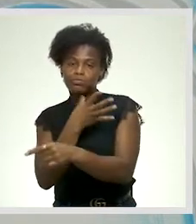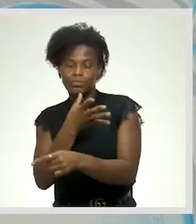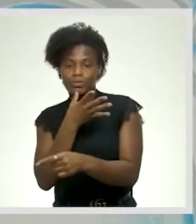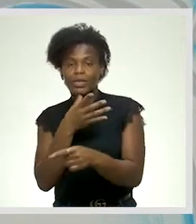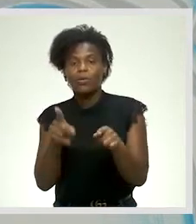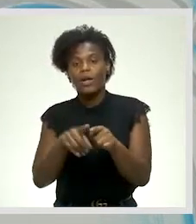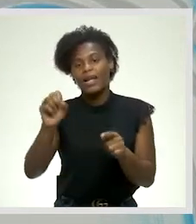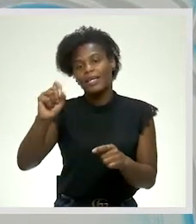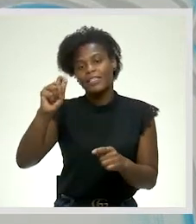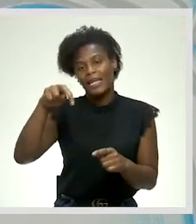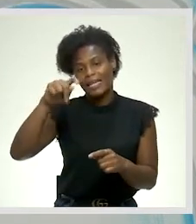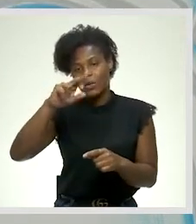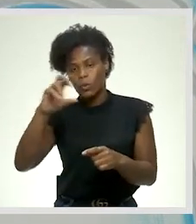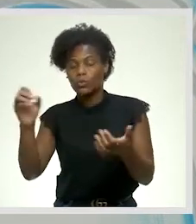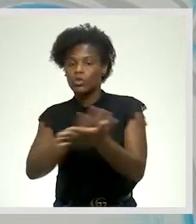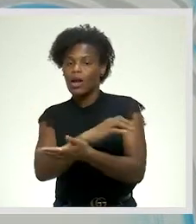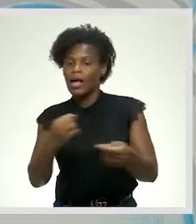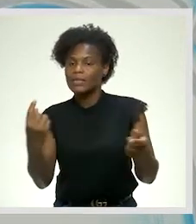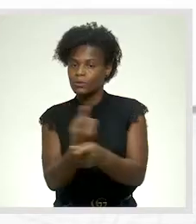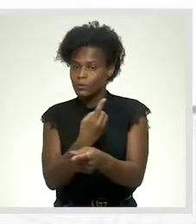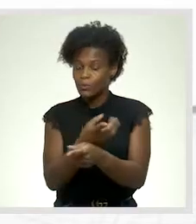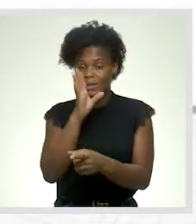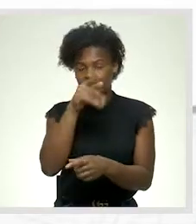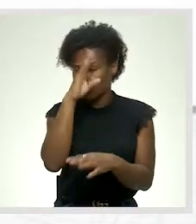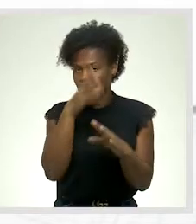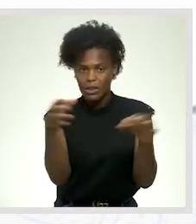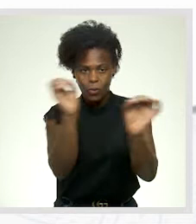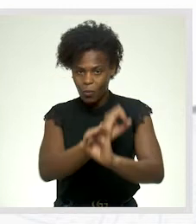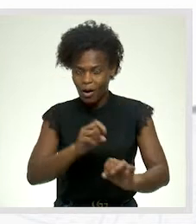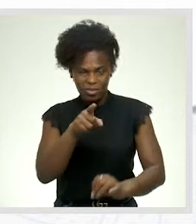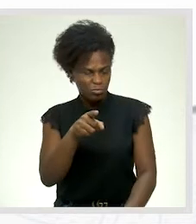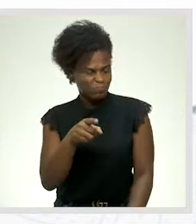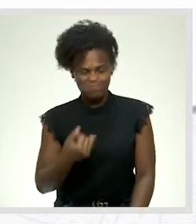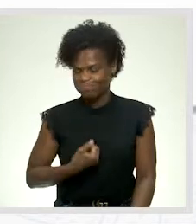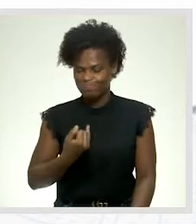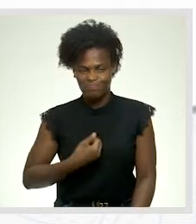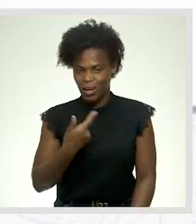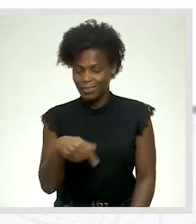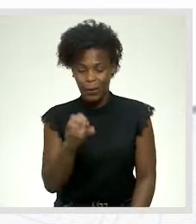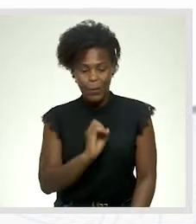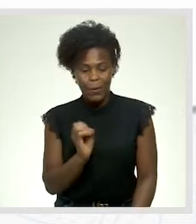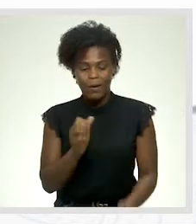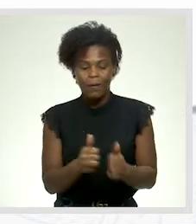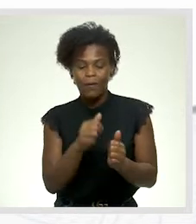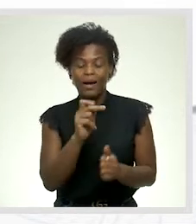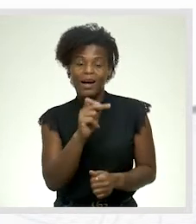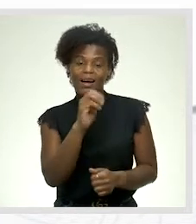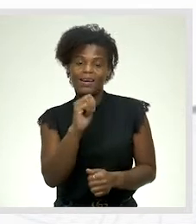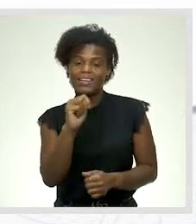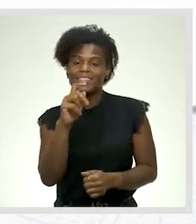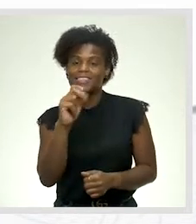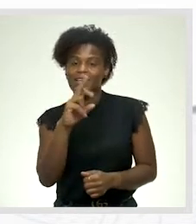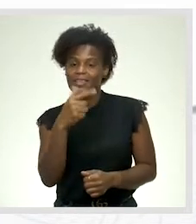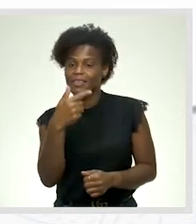género jornalístico. Se isso não acontece, você não se identifica com a assertividade